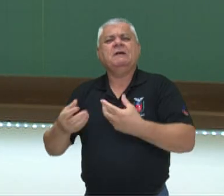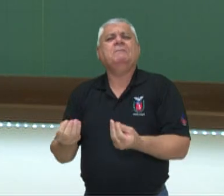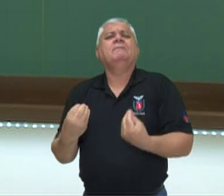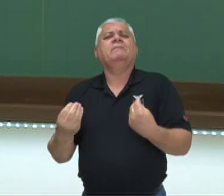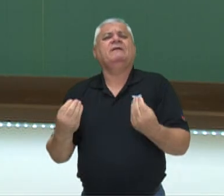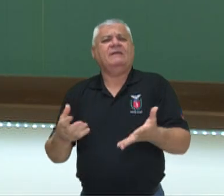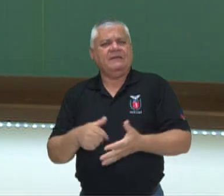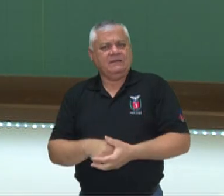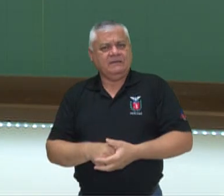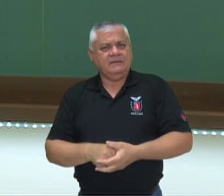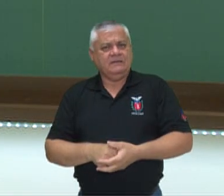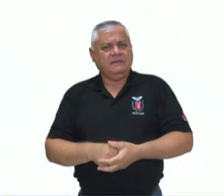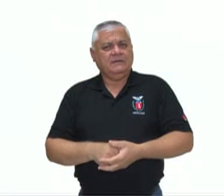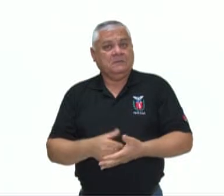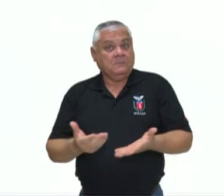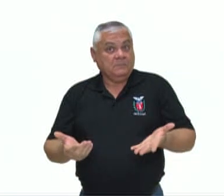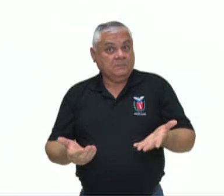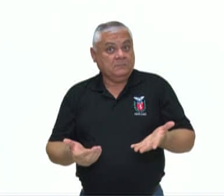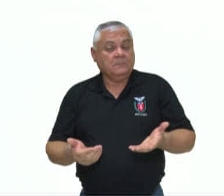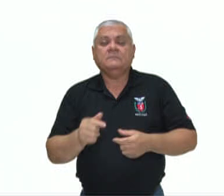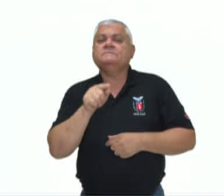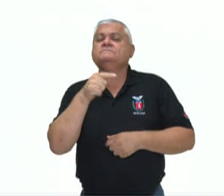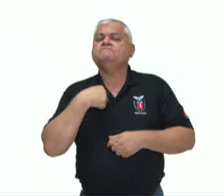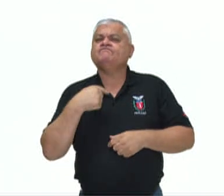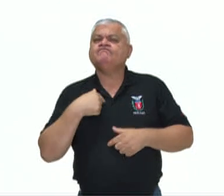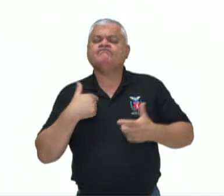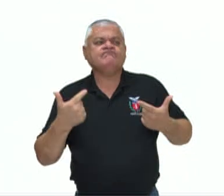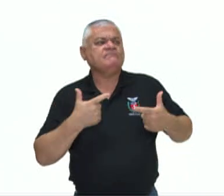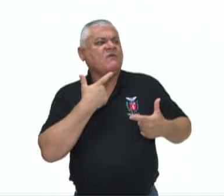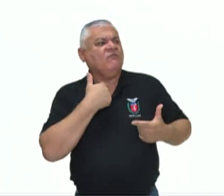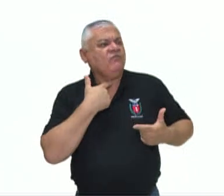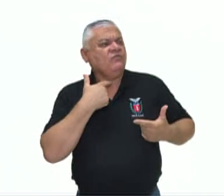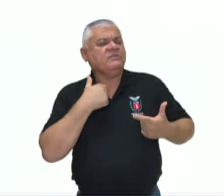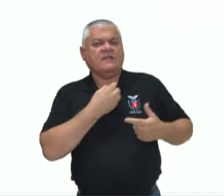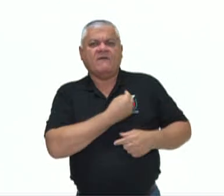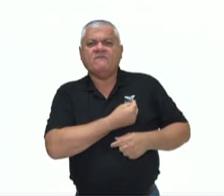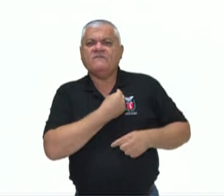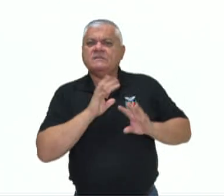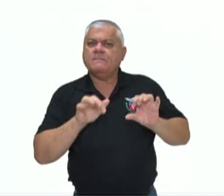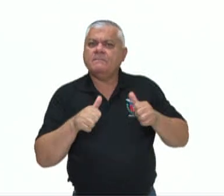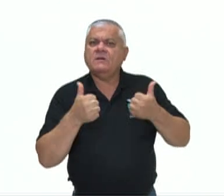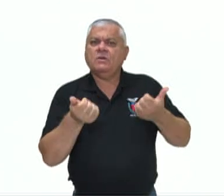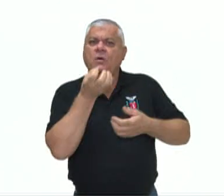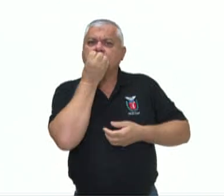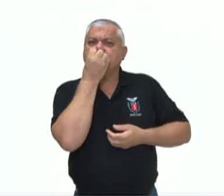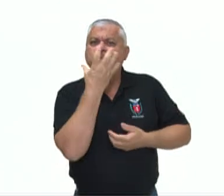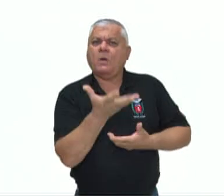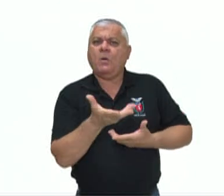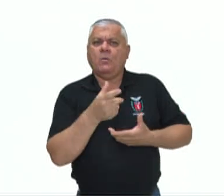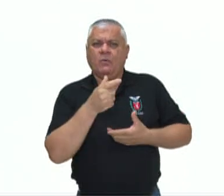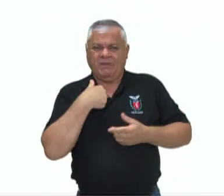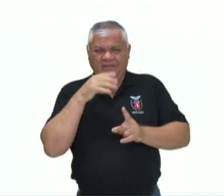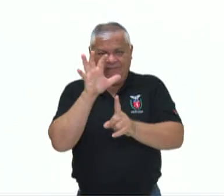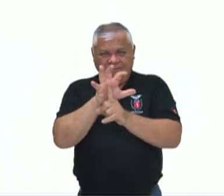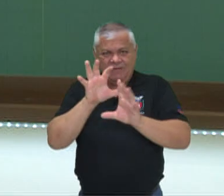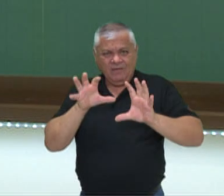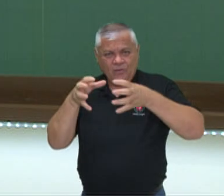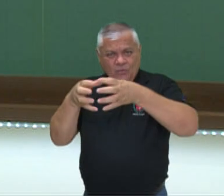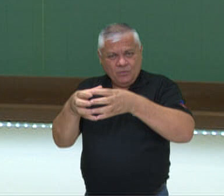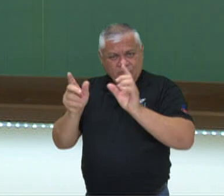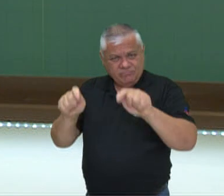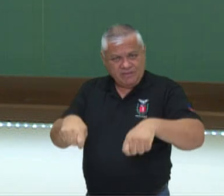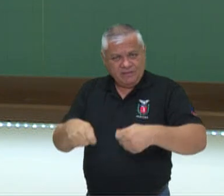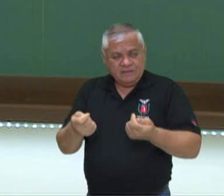aula de filosofia? Nossa busca por uma vida boa interfere na vida coletiva? Essas